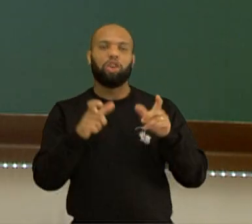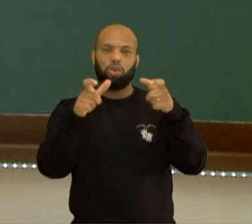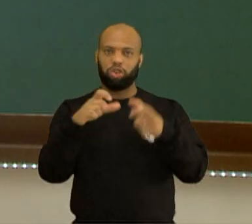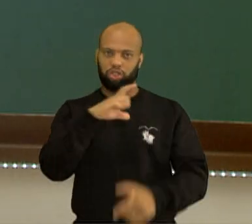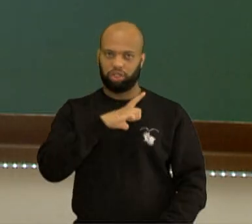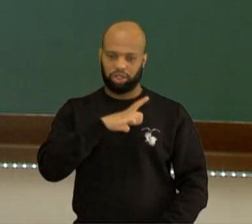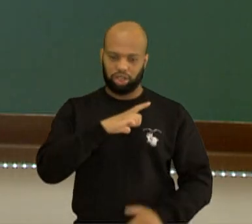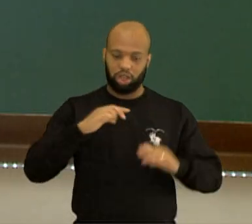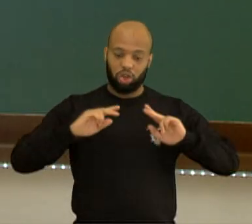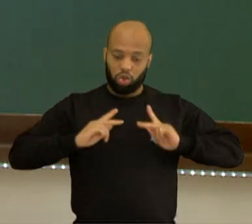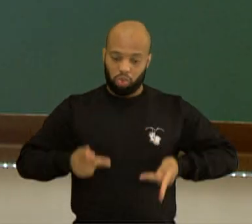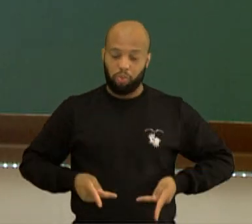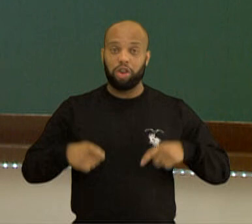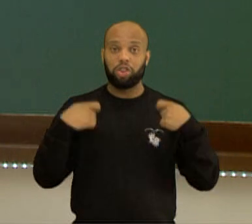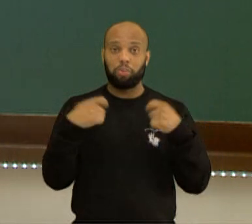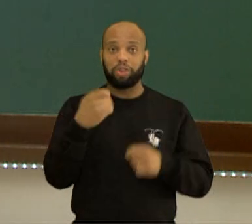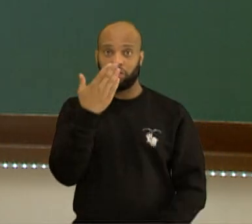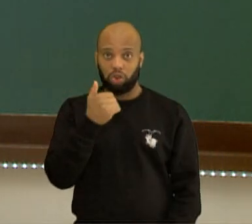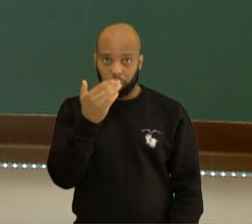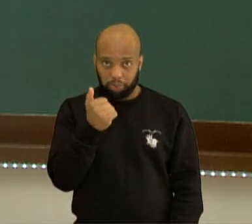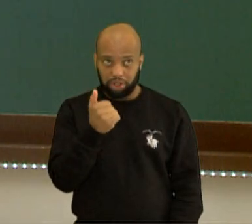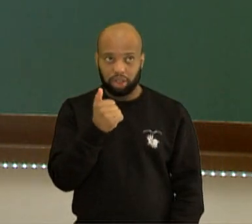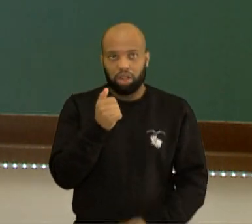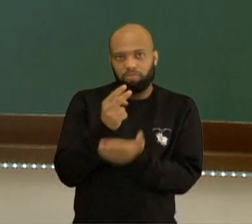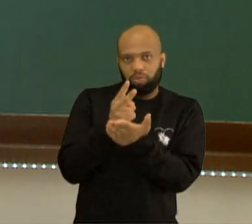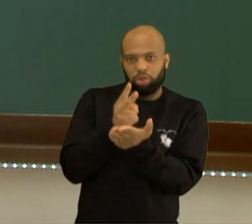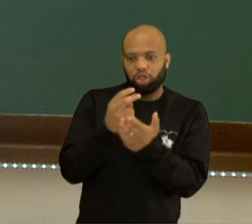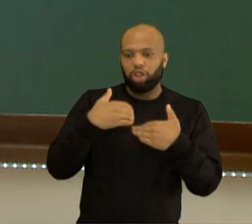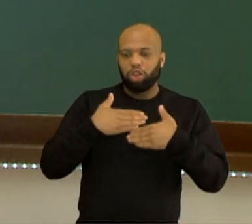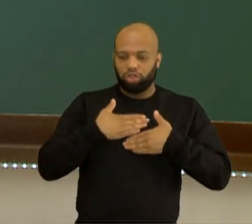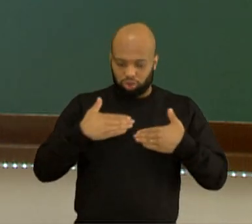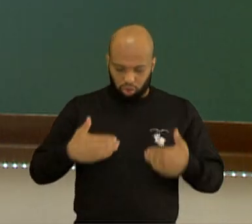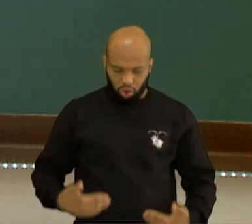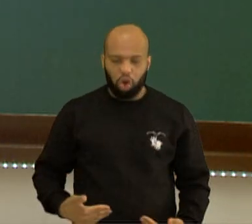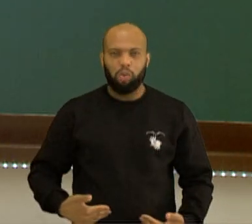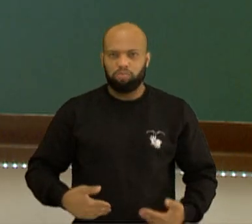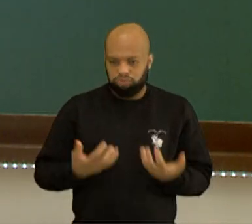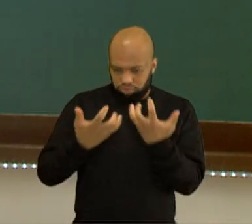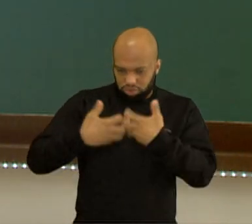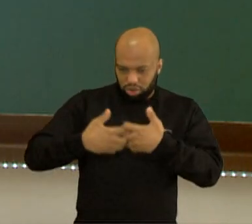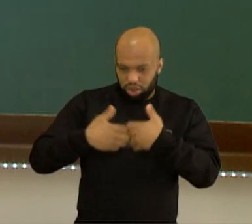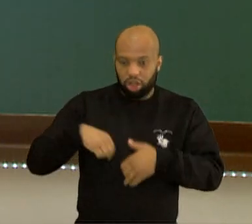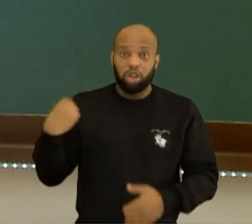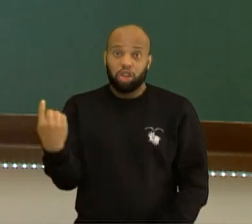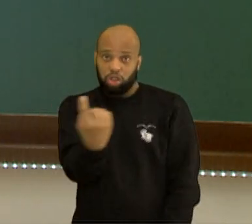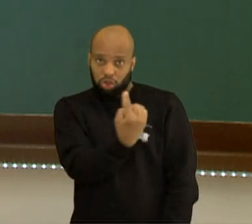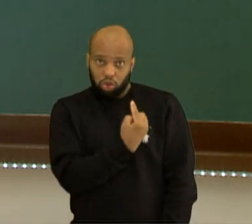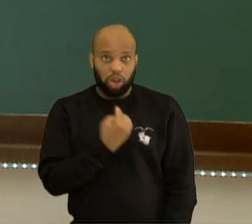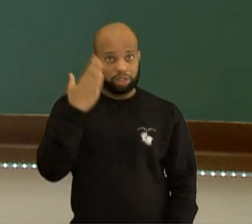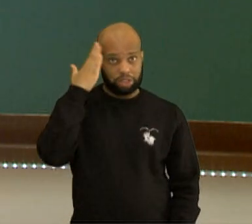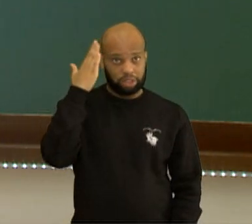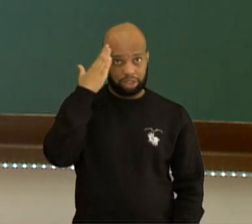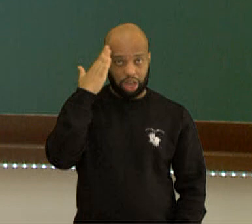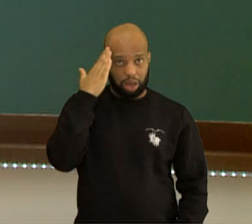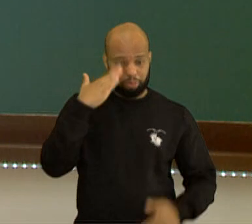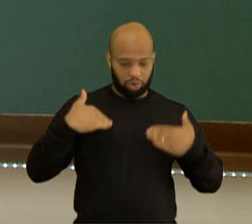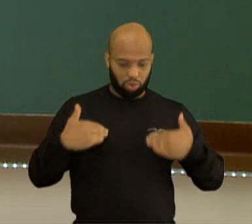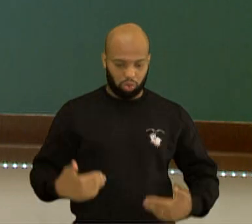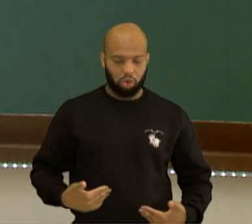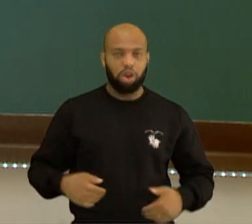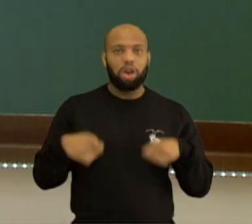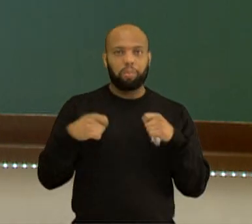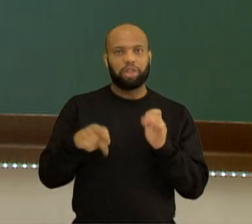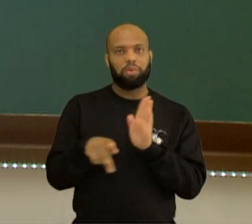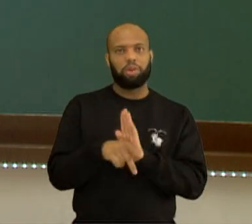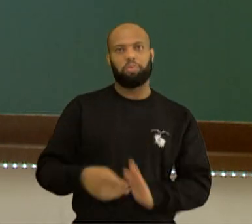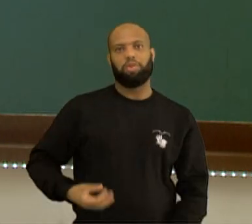humano precisa de energia para manter as suas funções vitais. Bem, sabemos que o nosso organismo precisa de energia para a sua sobrevivência.